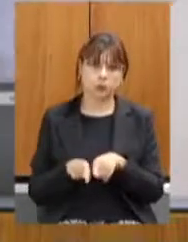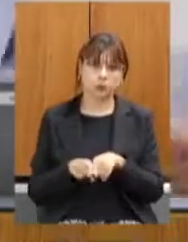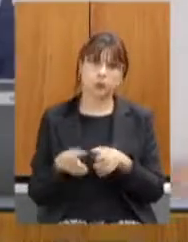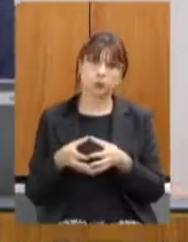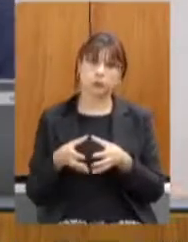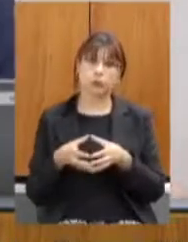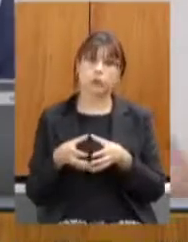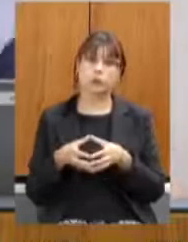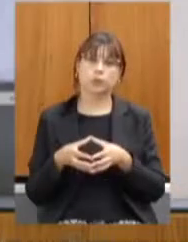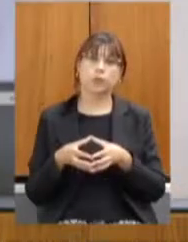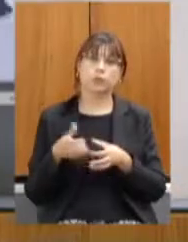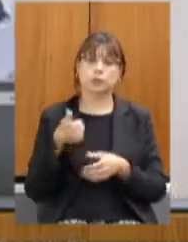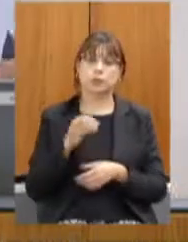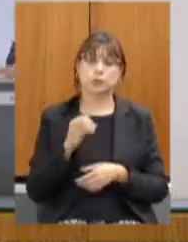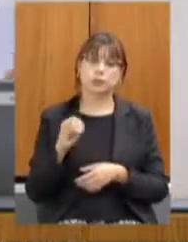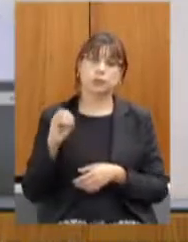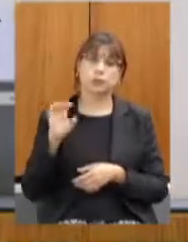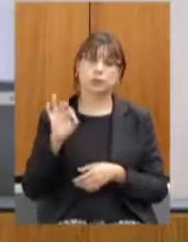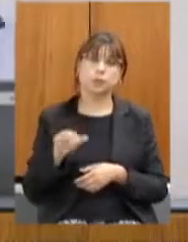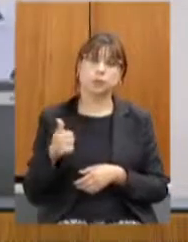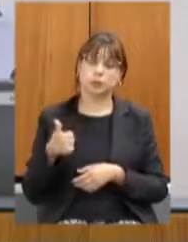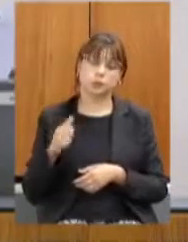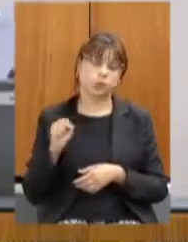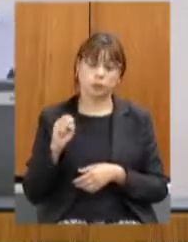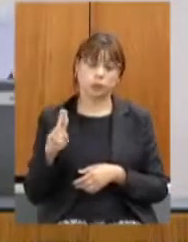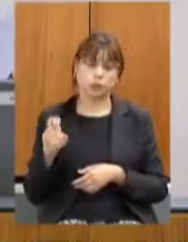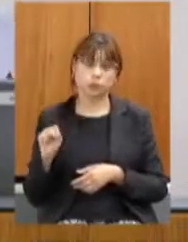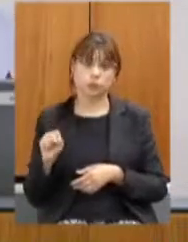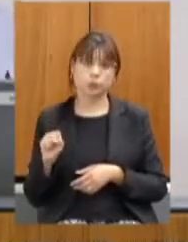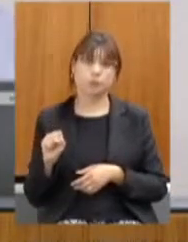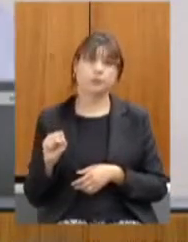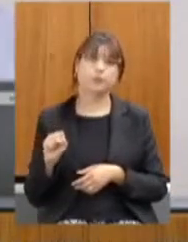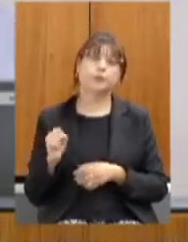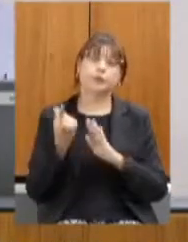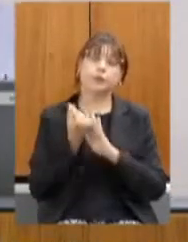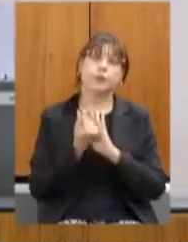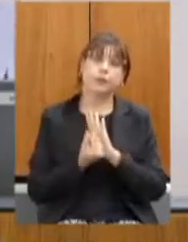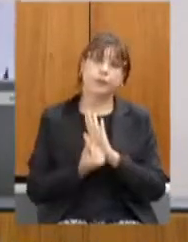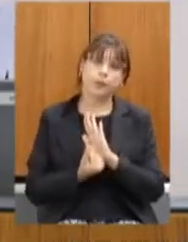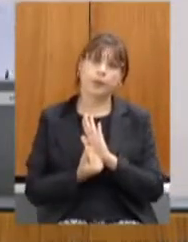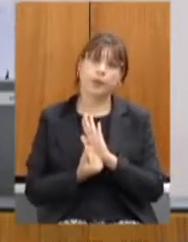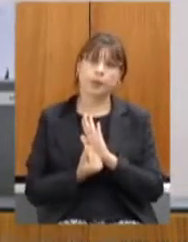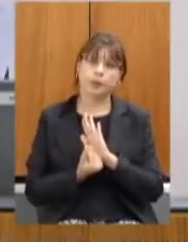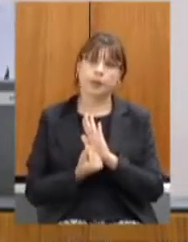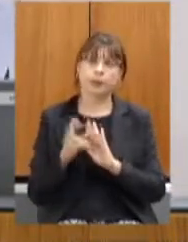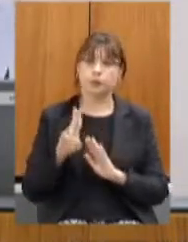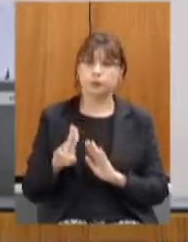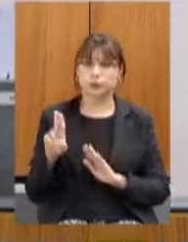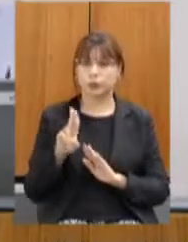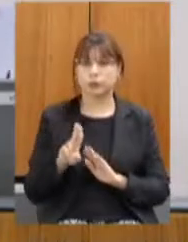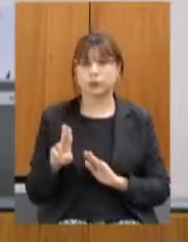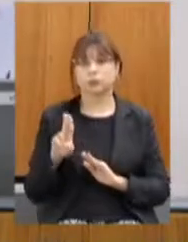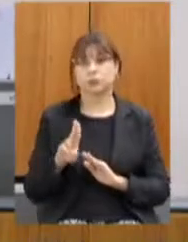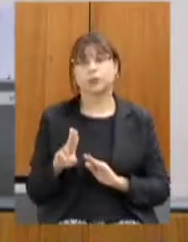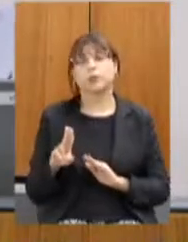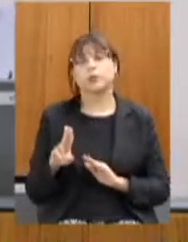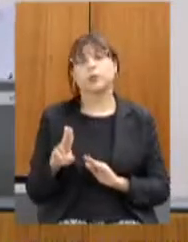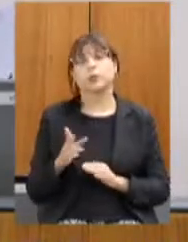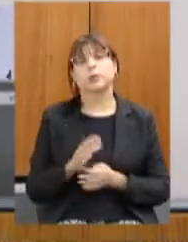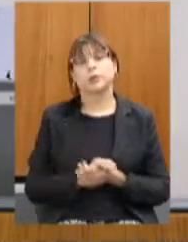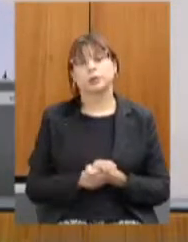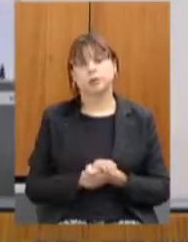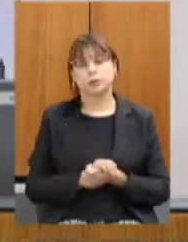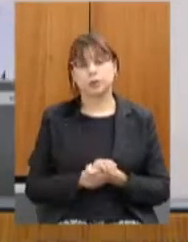SUS e de porta aberta o lançamento da Universidade Estadual de Montes Claros destinado a outros